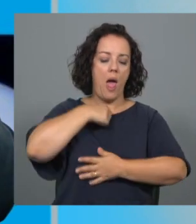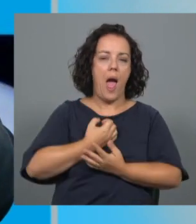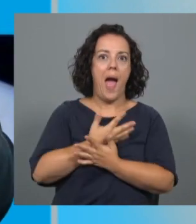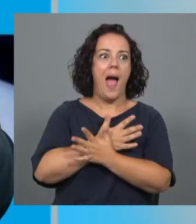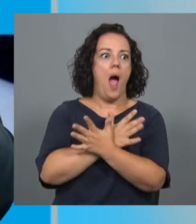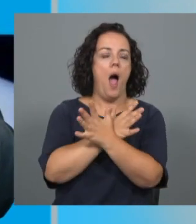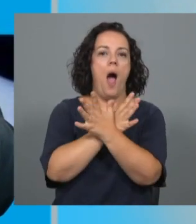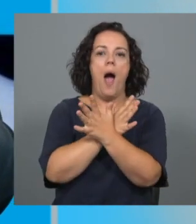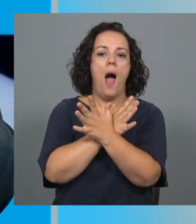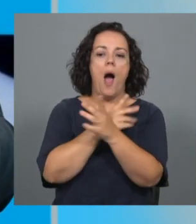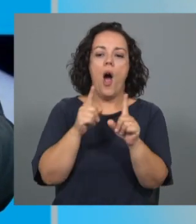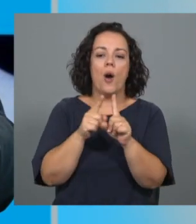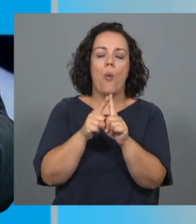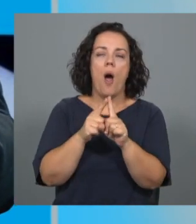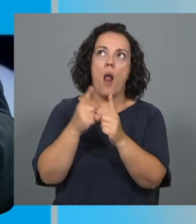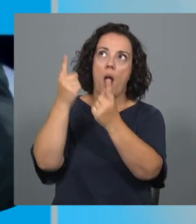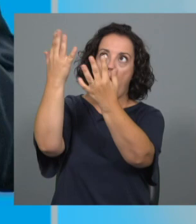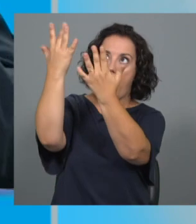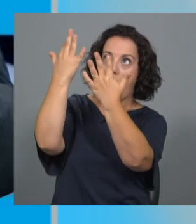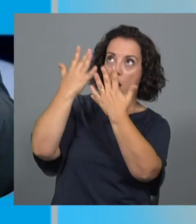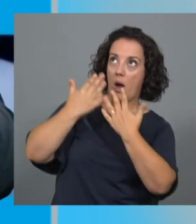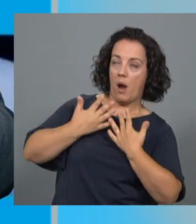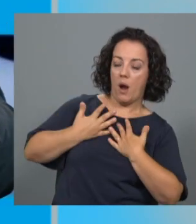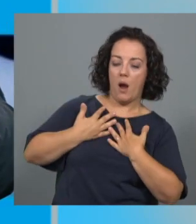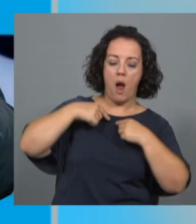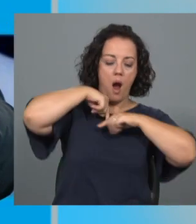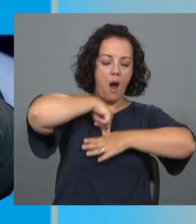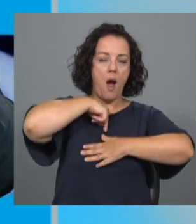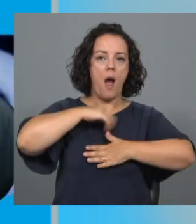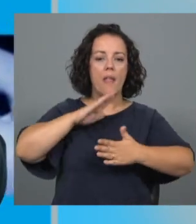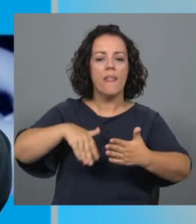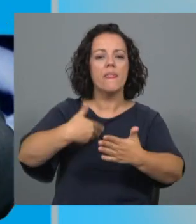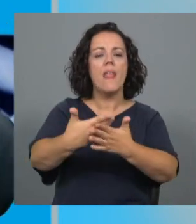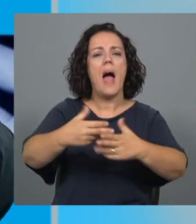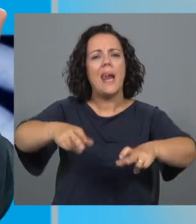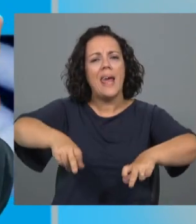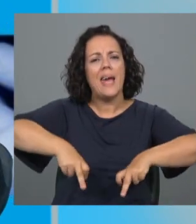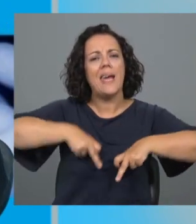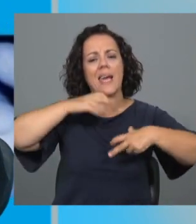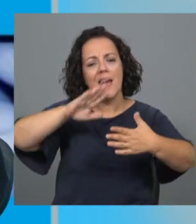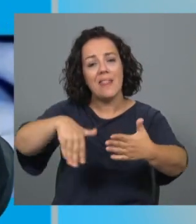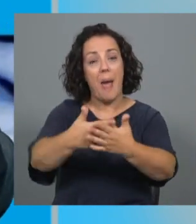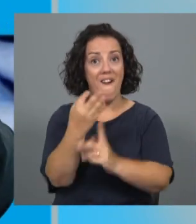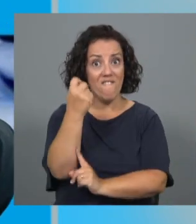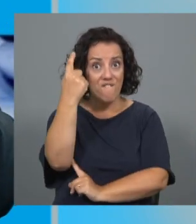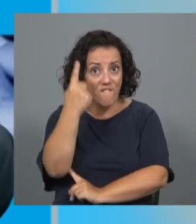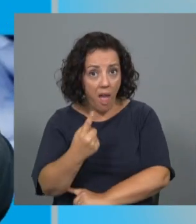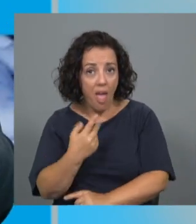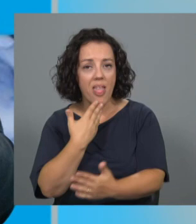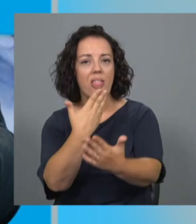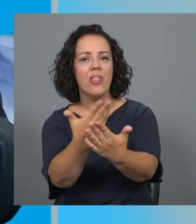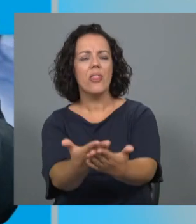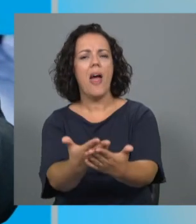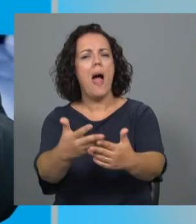achamos que pode ser um enriquecimento para outros, porque a fé é um enriquecimento. A